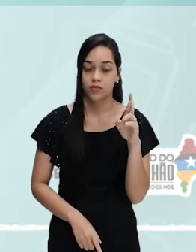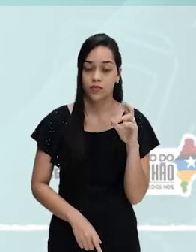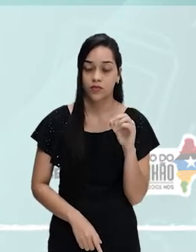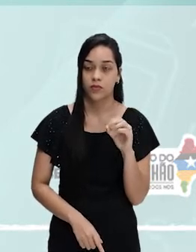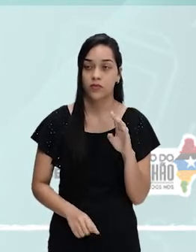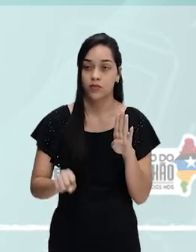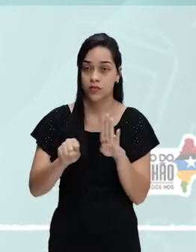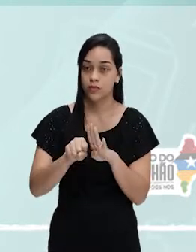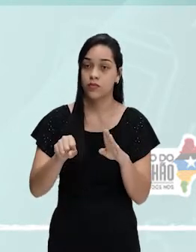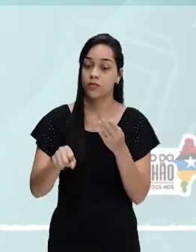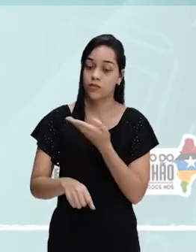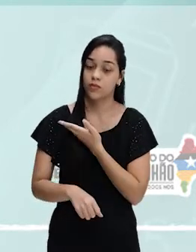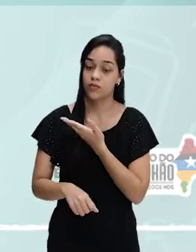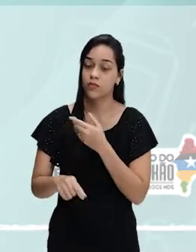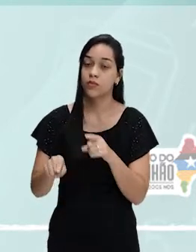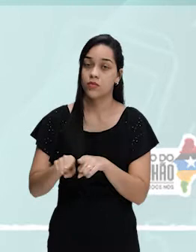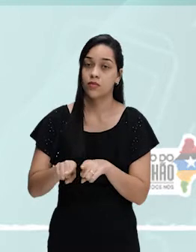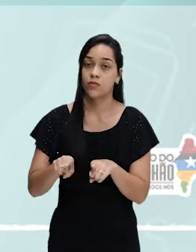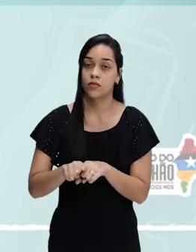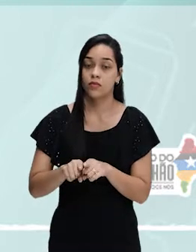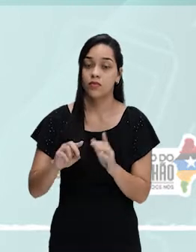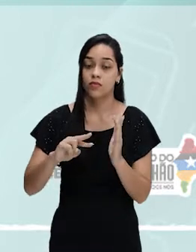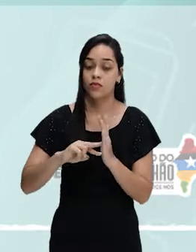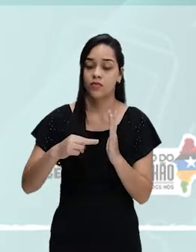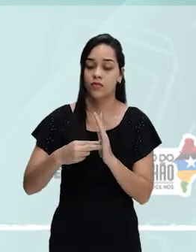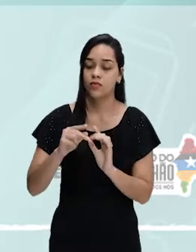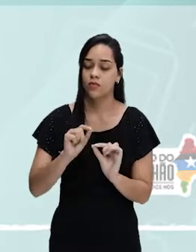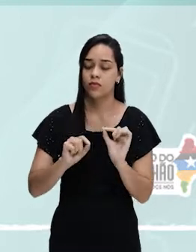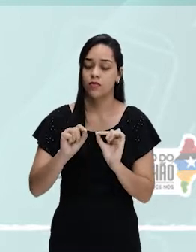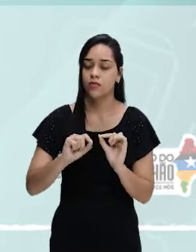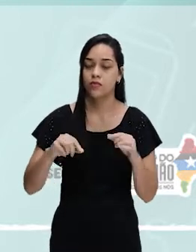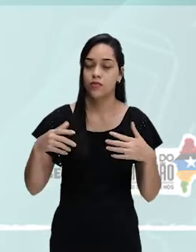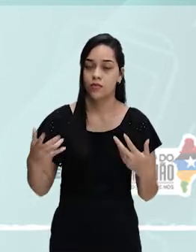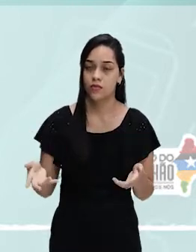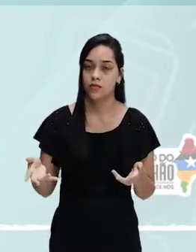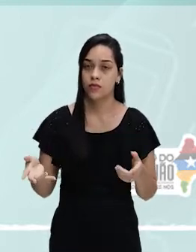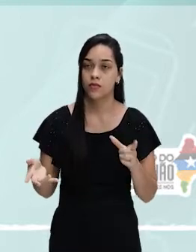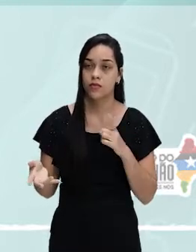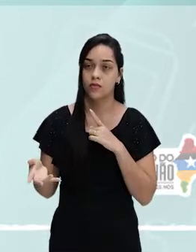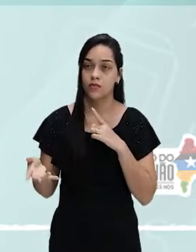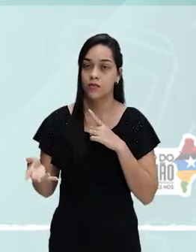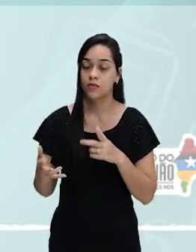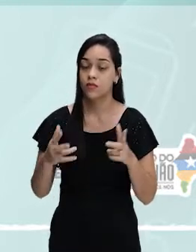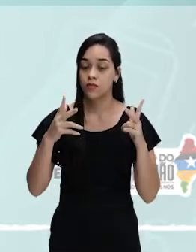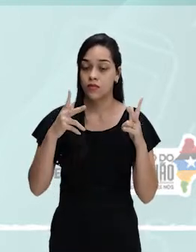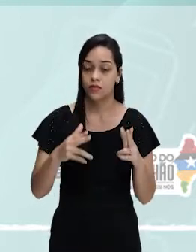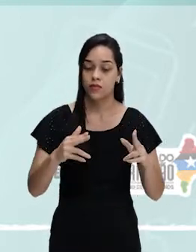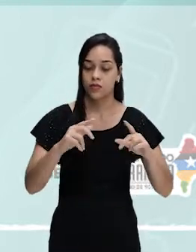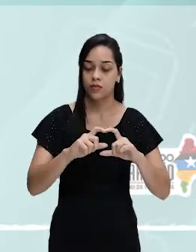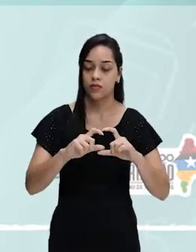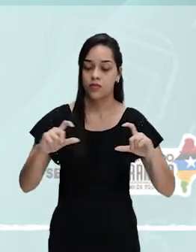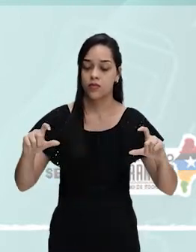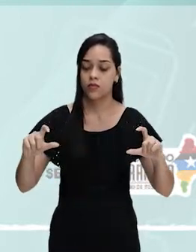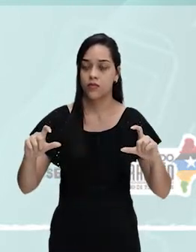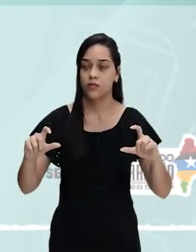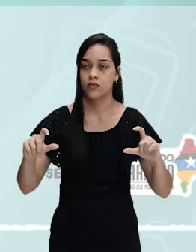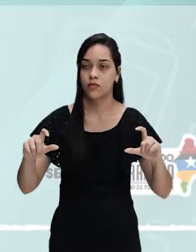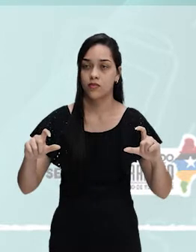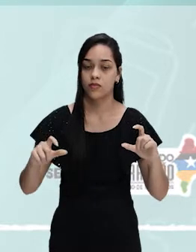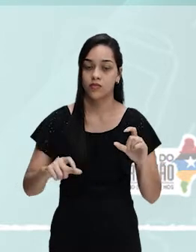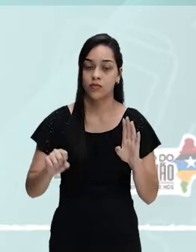substantivo. Amigo também. Isso significa dizer que em ambas as orações,